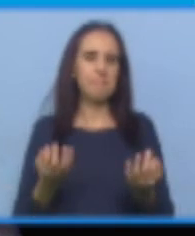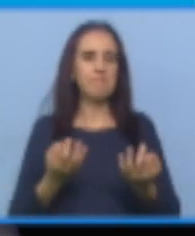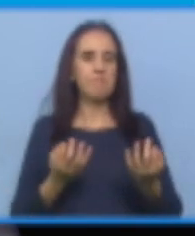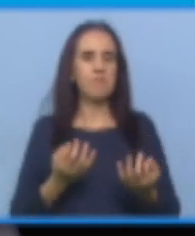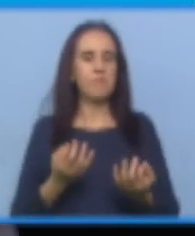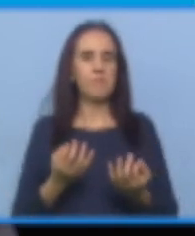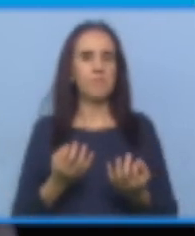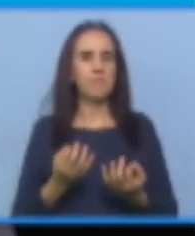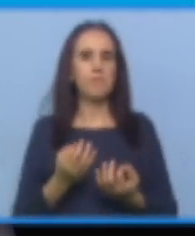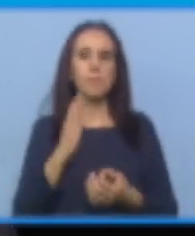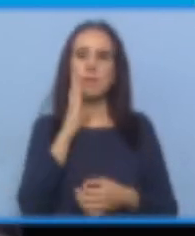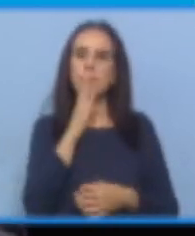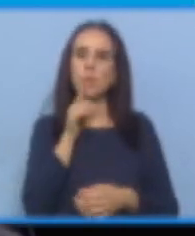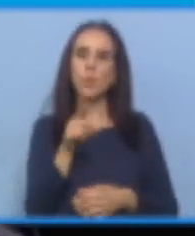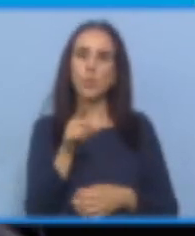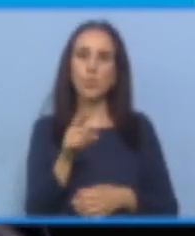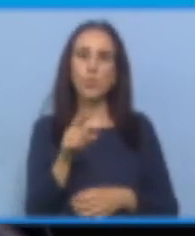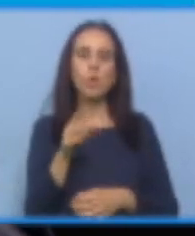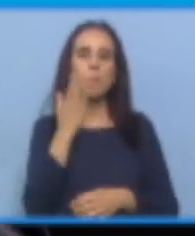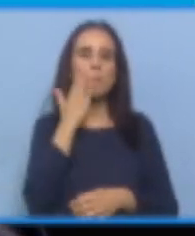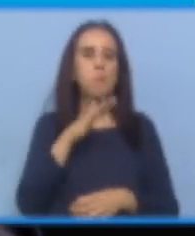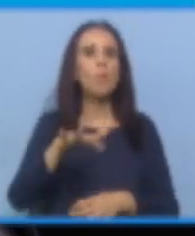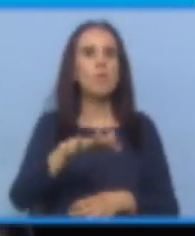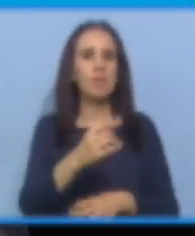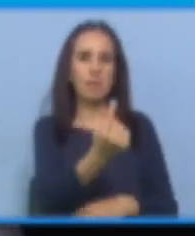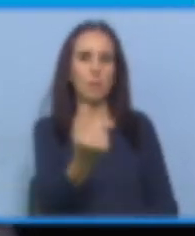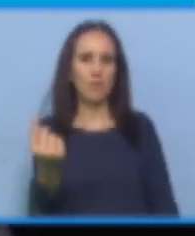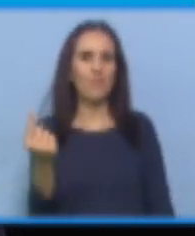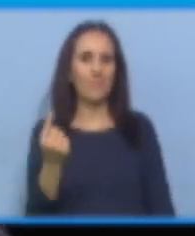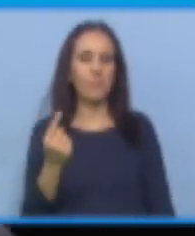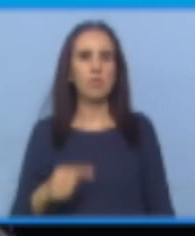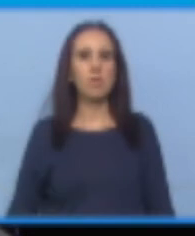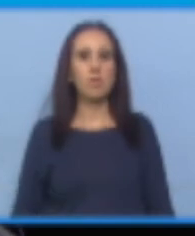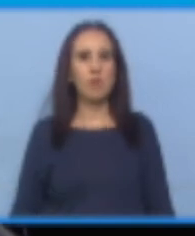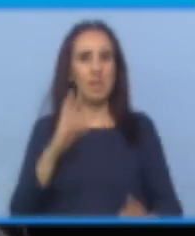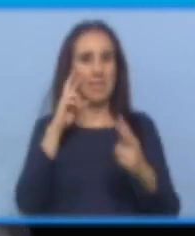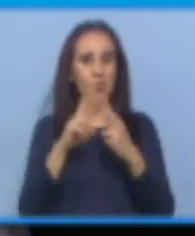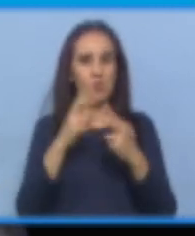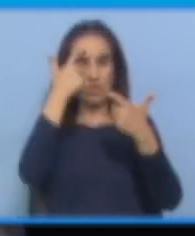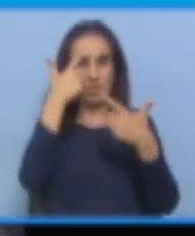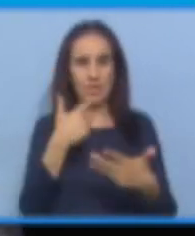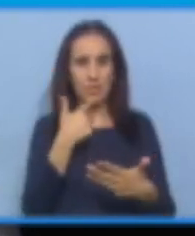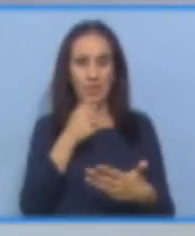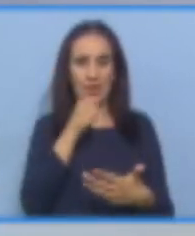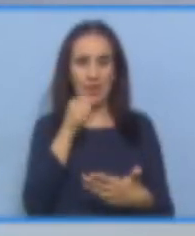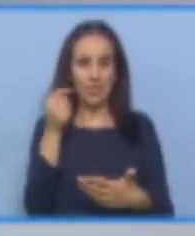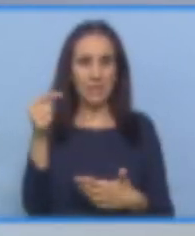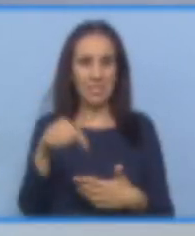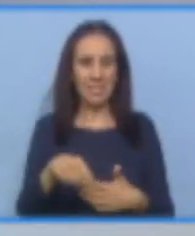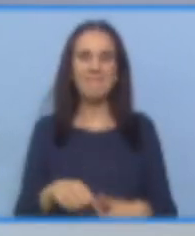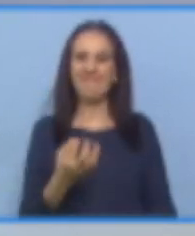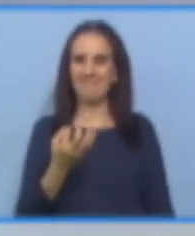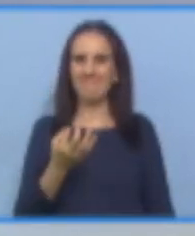certamente, depende também de onde cada um fica alojado, porque... Estes encontros têm sempre muita surpresa, não é? Muita surpresa. À chegada.